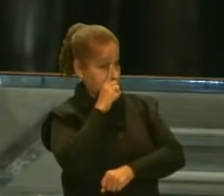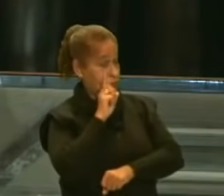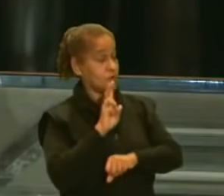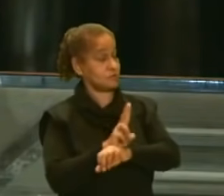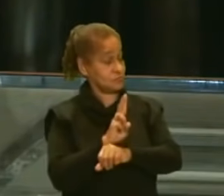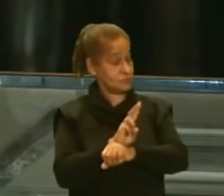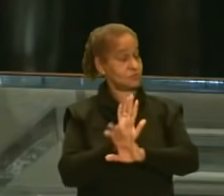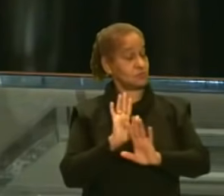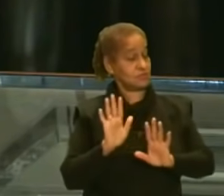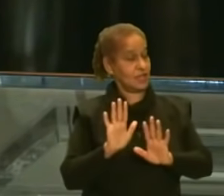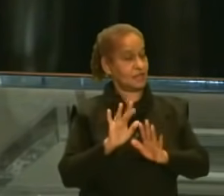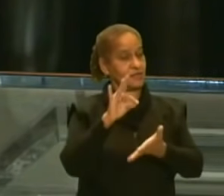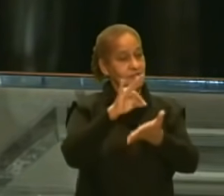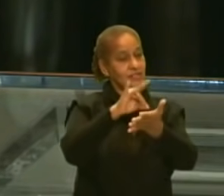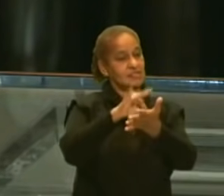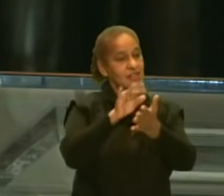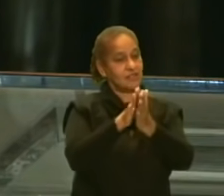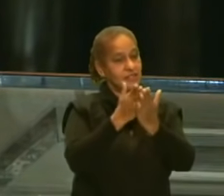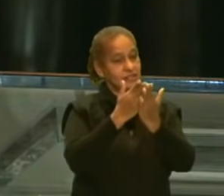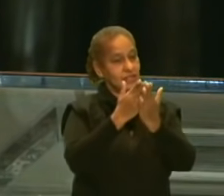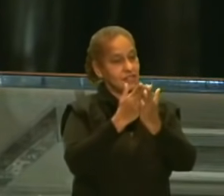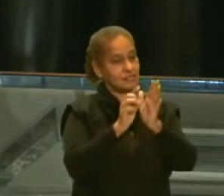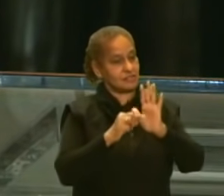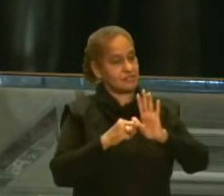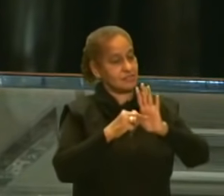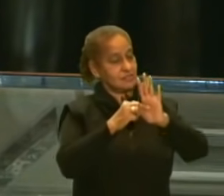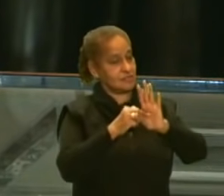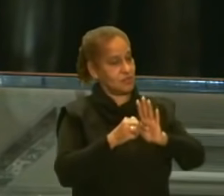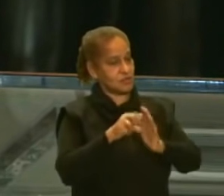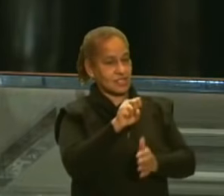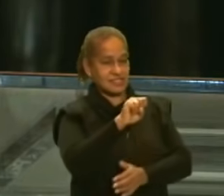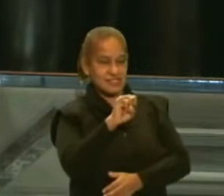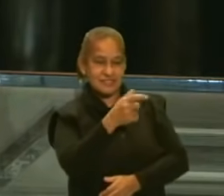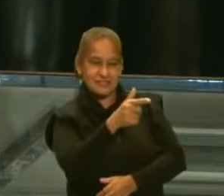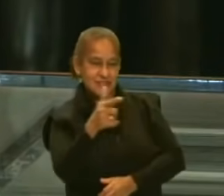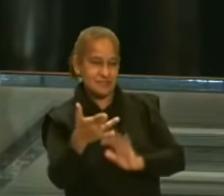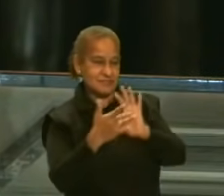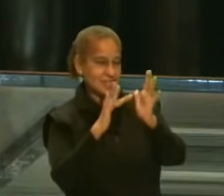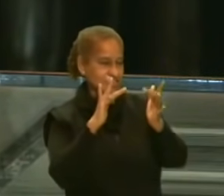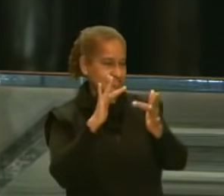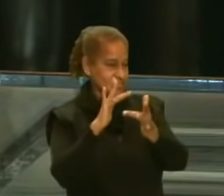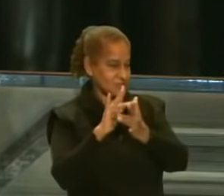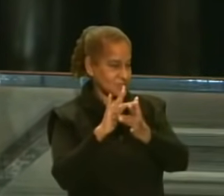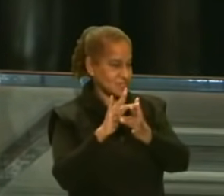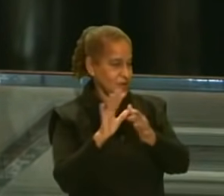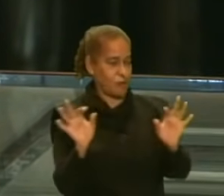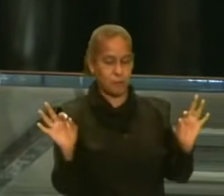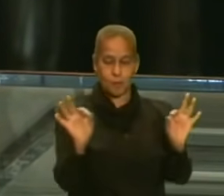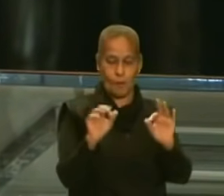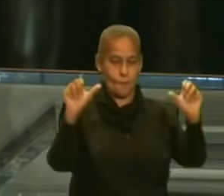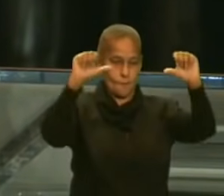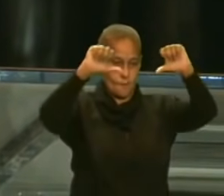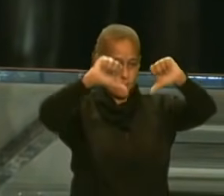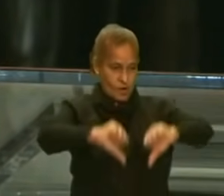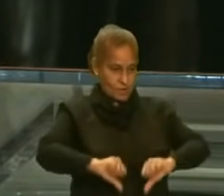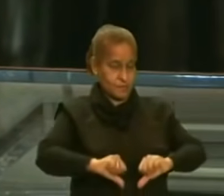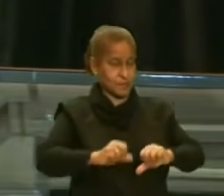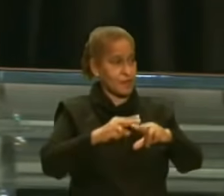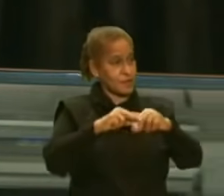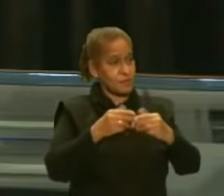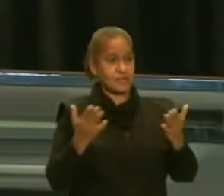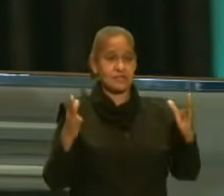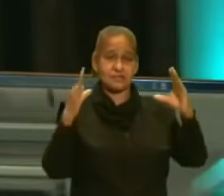ensinando é que sem Jesus não dá. E nessa noite eu queria convidar você a tomar